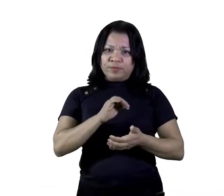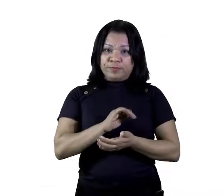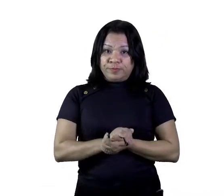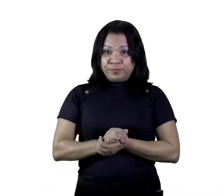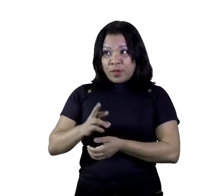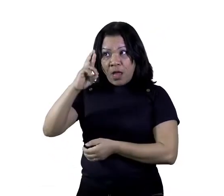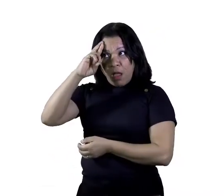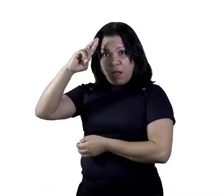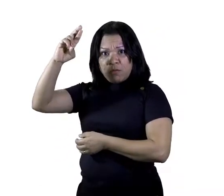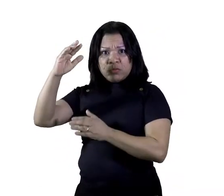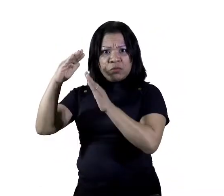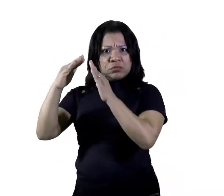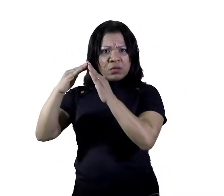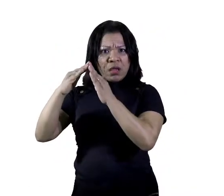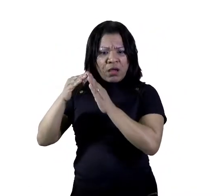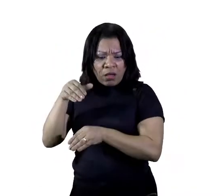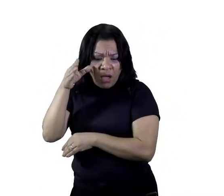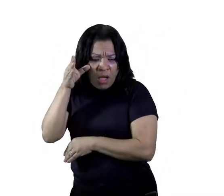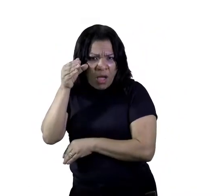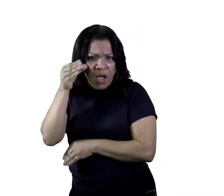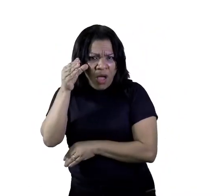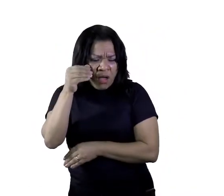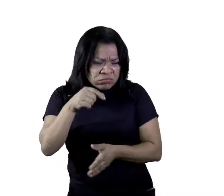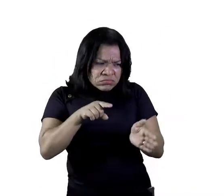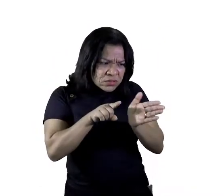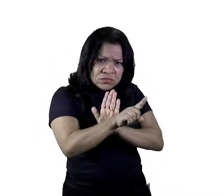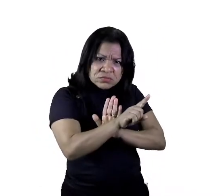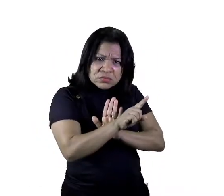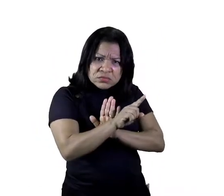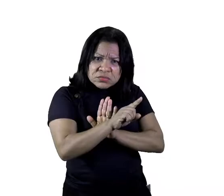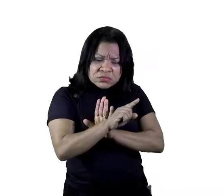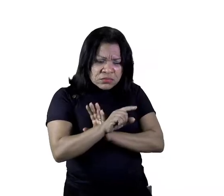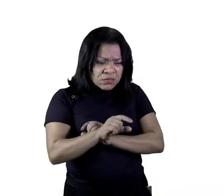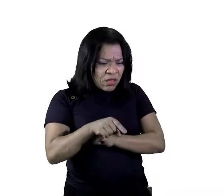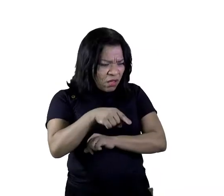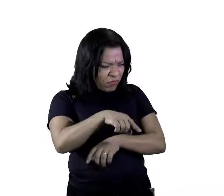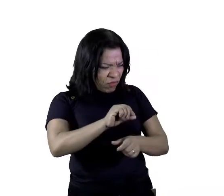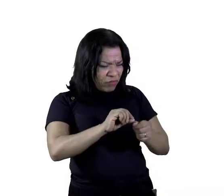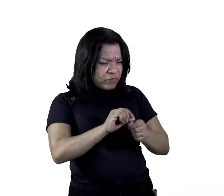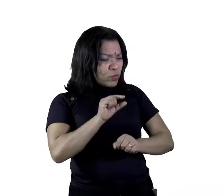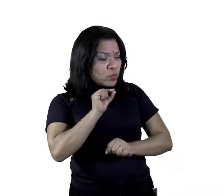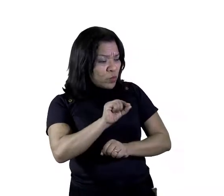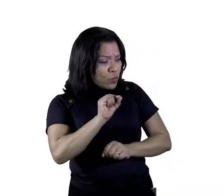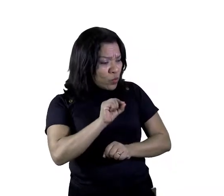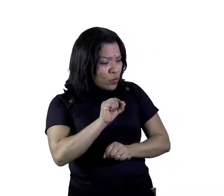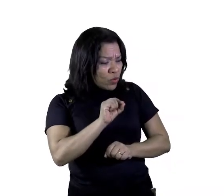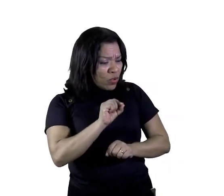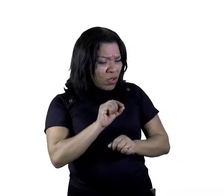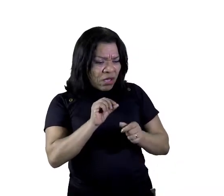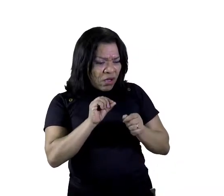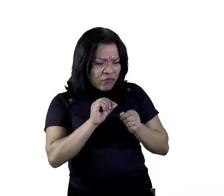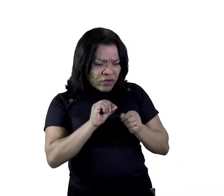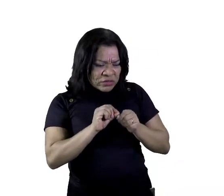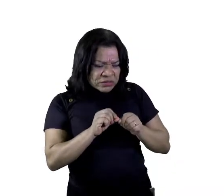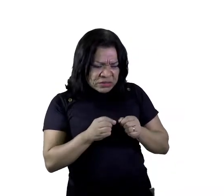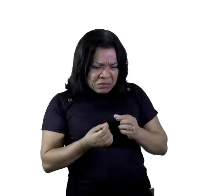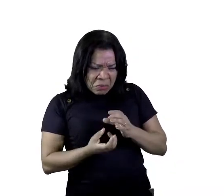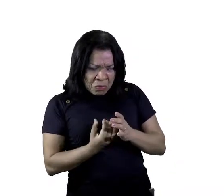casa ficaram curiosos e perguntaram: "O que você está fazendo? O que você está cozinhando,